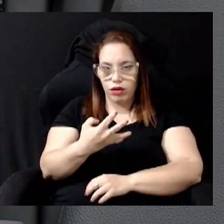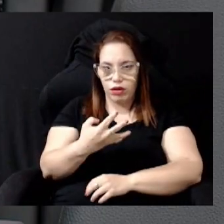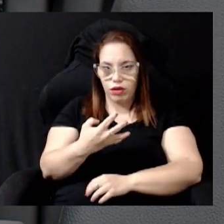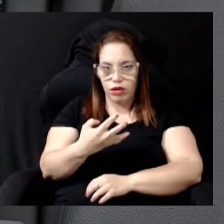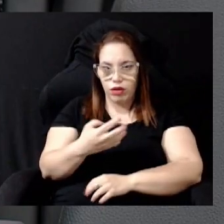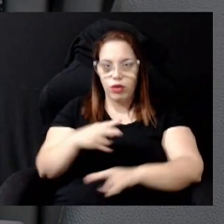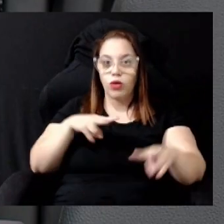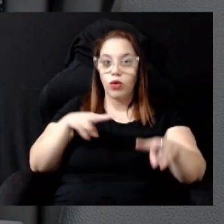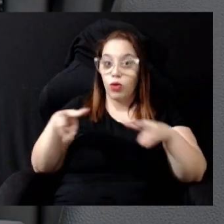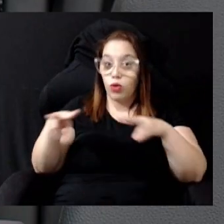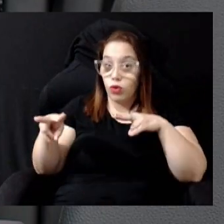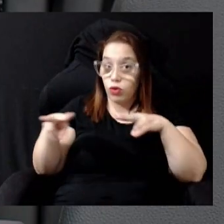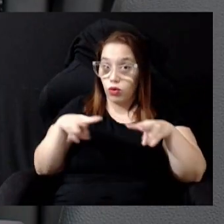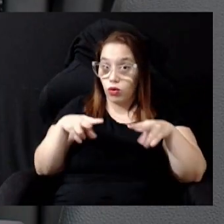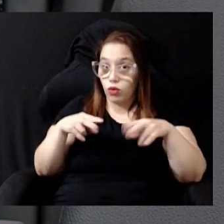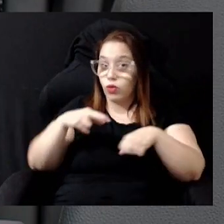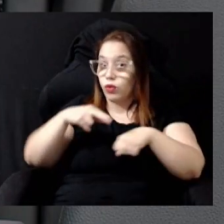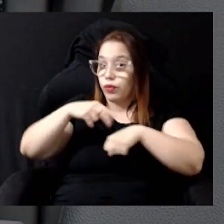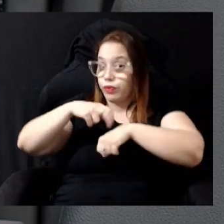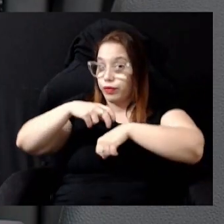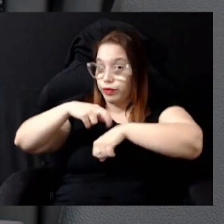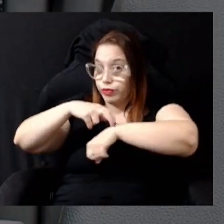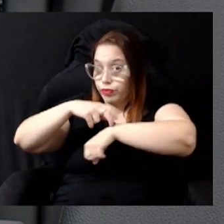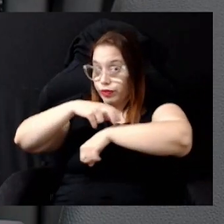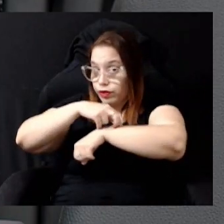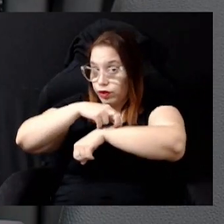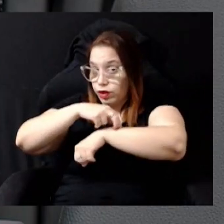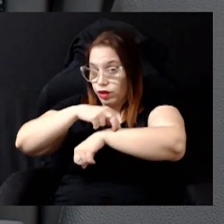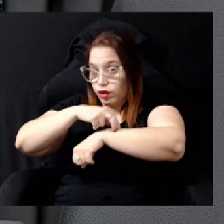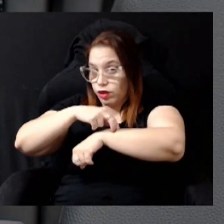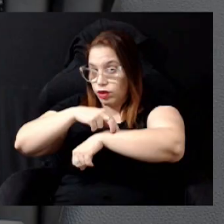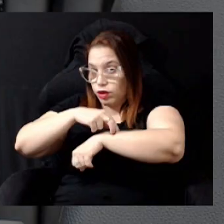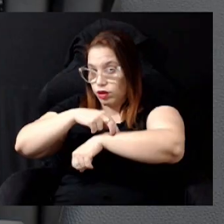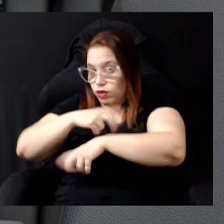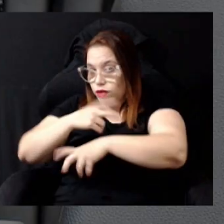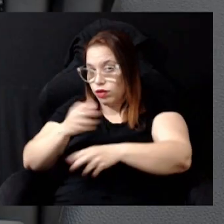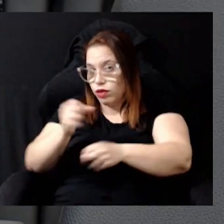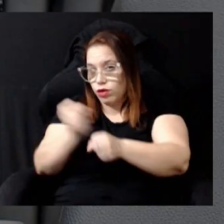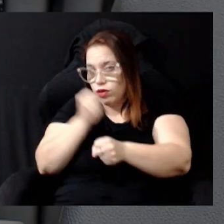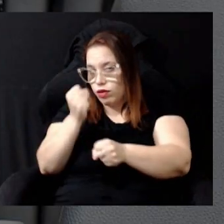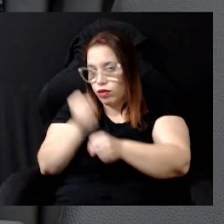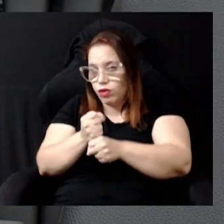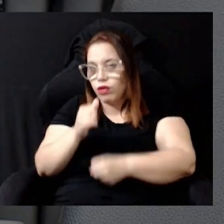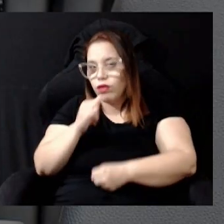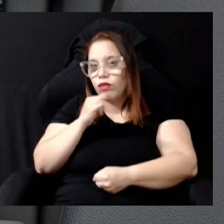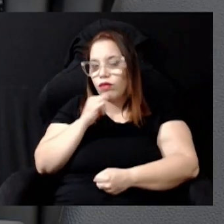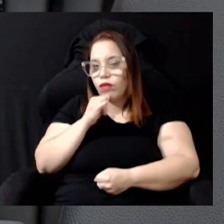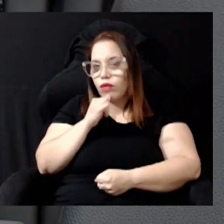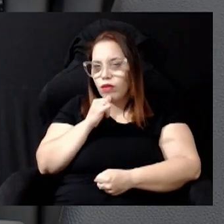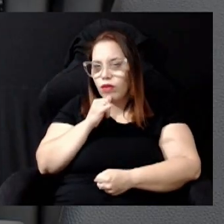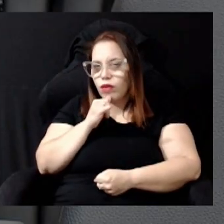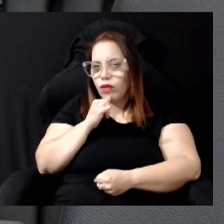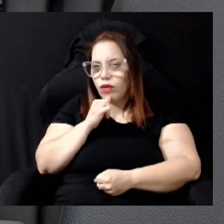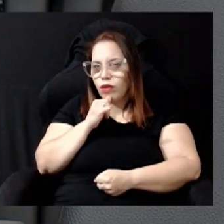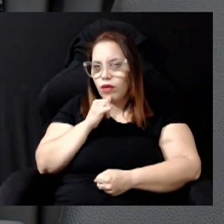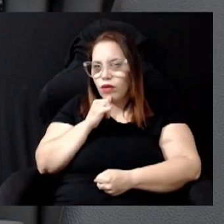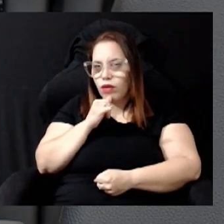nós andamos muito, seja nas obras onde está em construção, por exemplo, as nave-mães, os espaços do